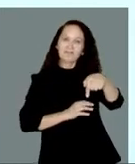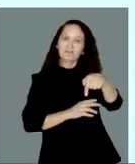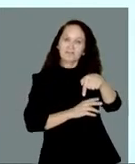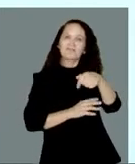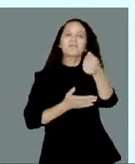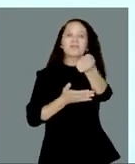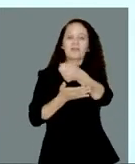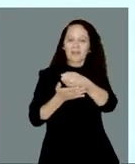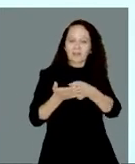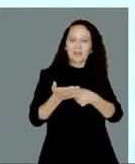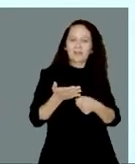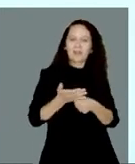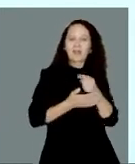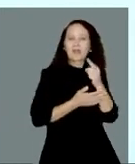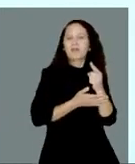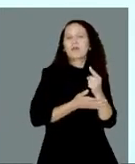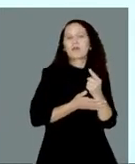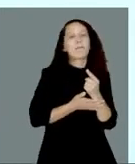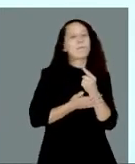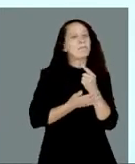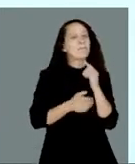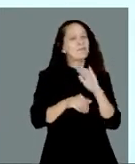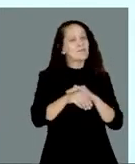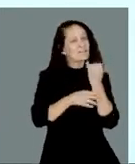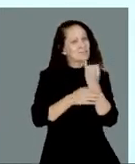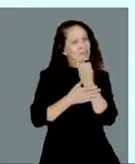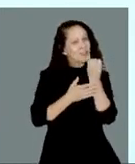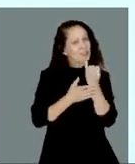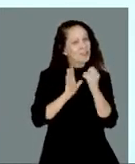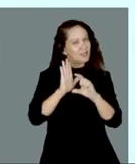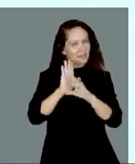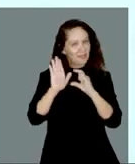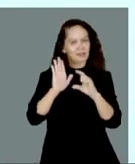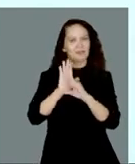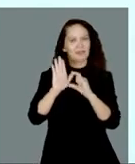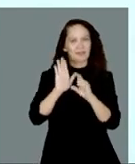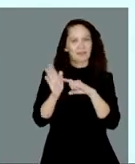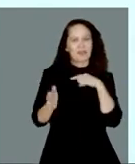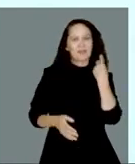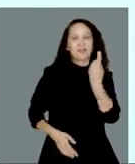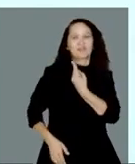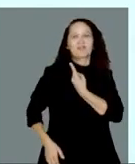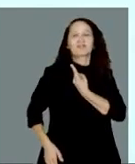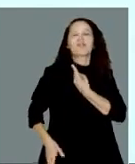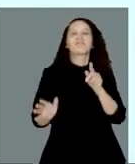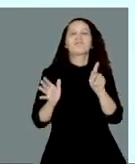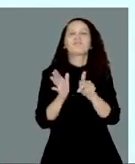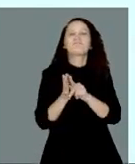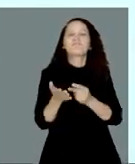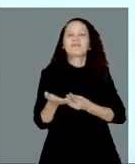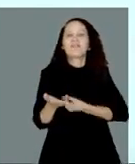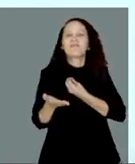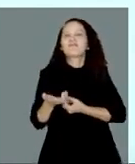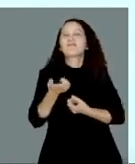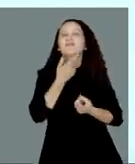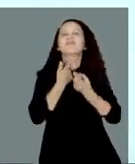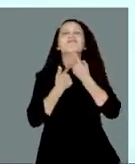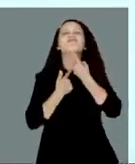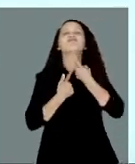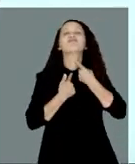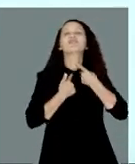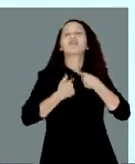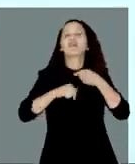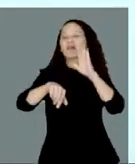sindicato que me convidaram e estão registrando minha passagem aqui,